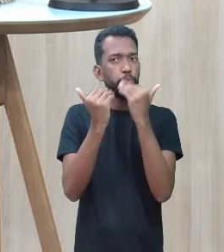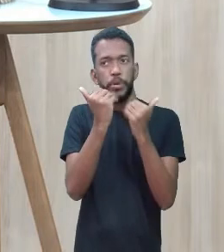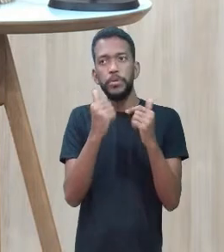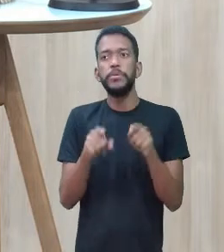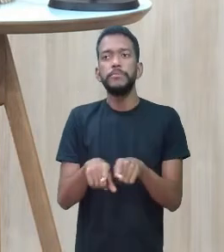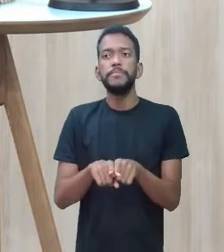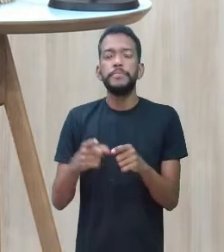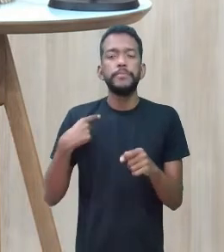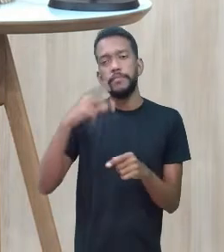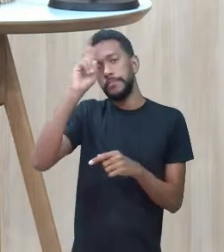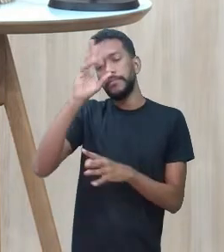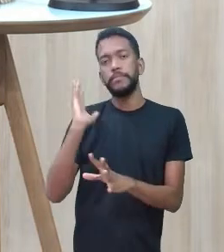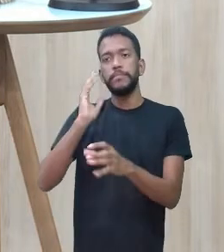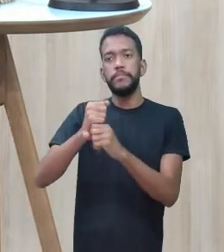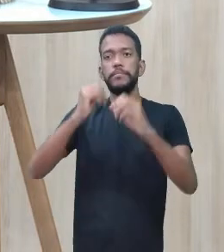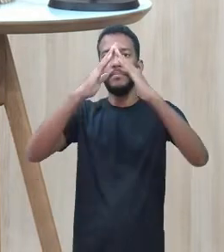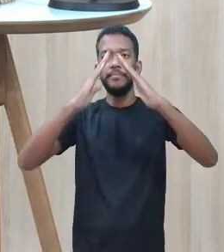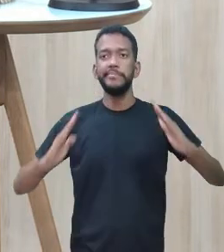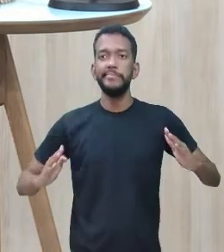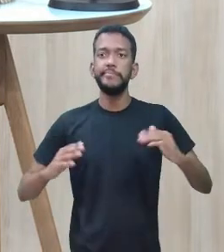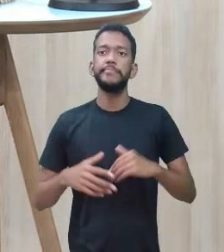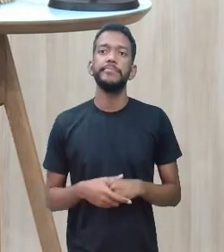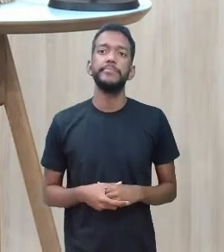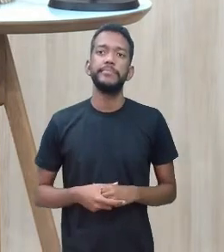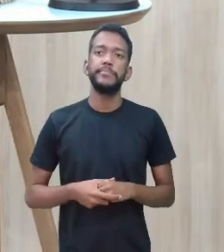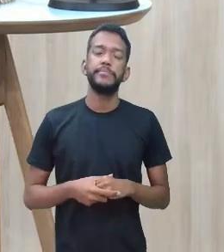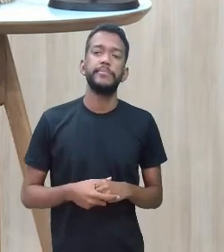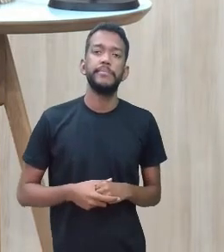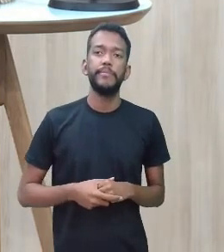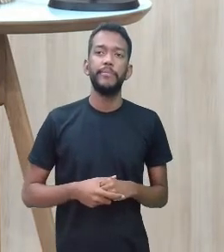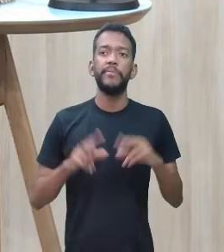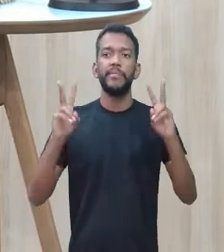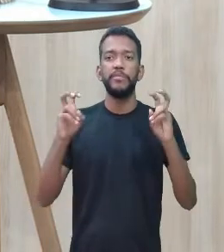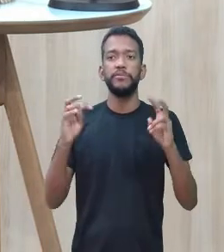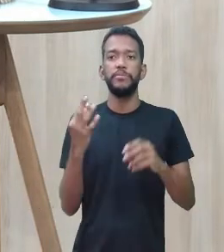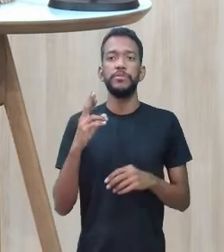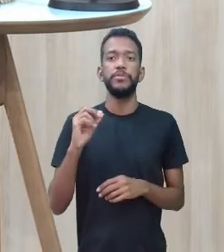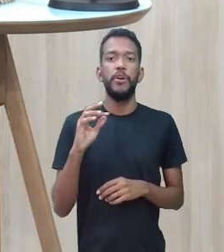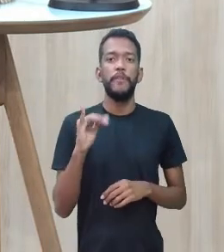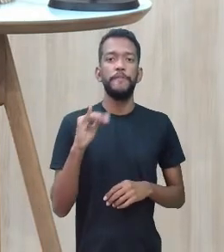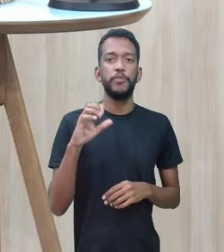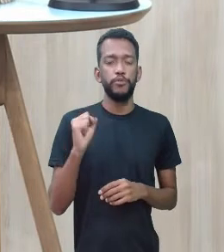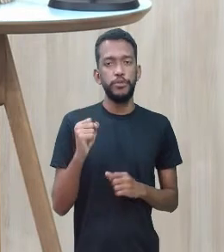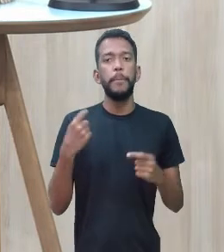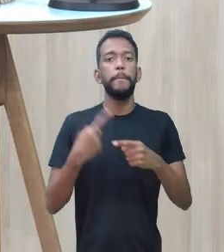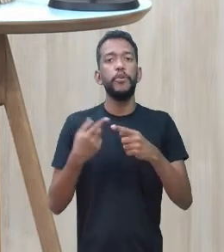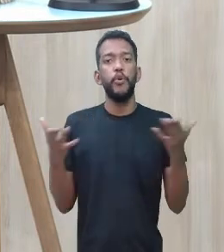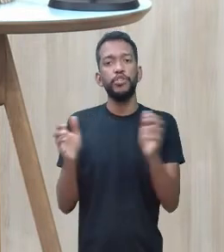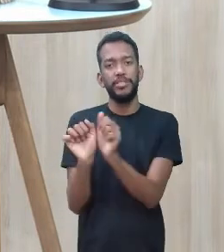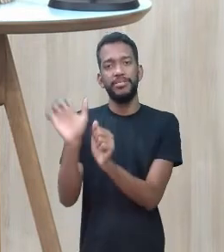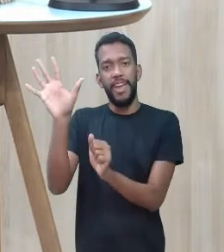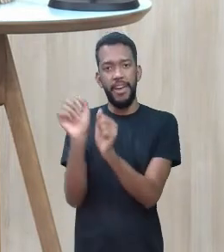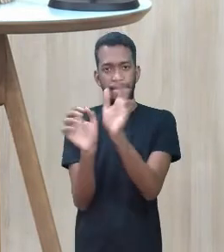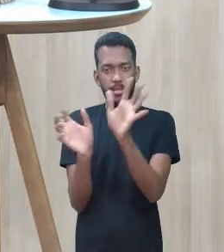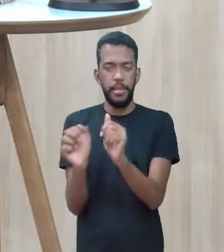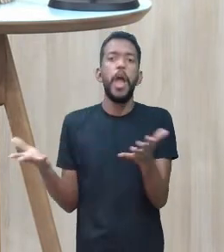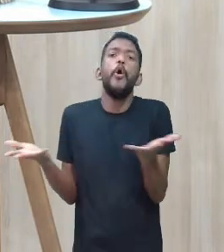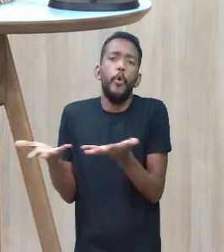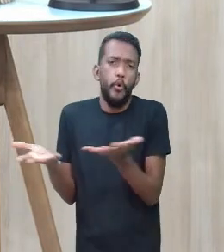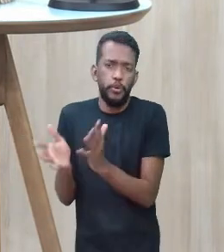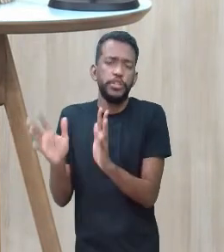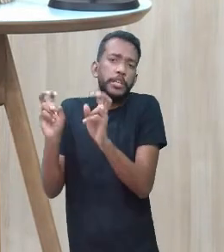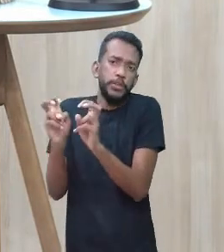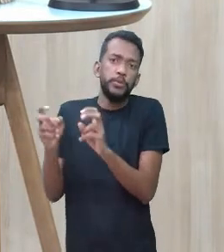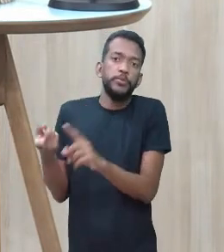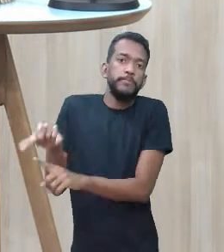nós estudamos de cadeia e teia alimentar, de níveis tróficos, porque teia alimentar é o nosso assunto de hoje. E se a gente lembrar